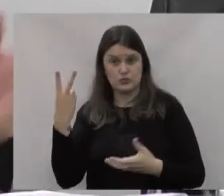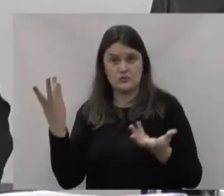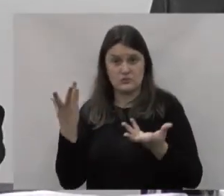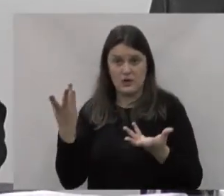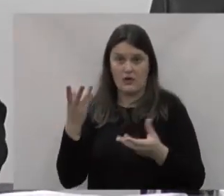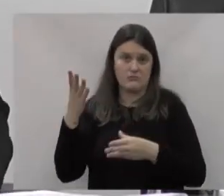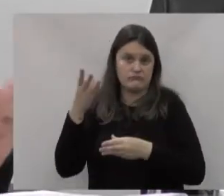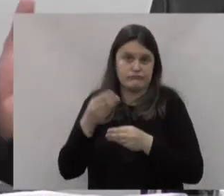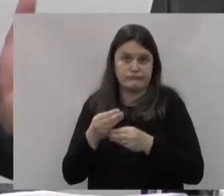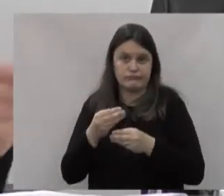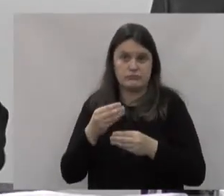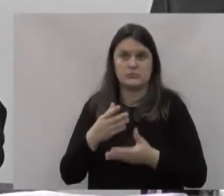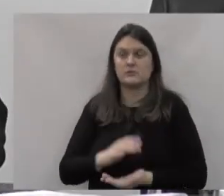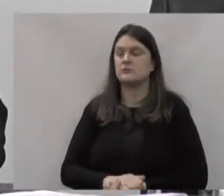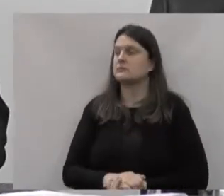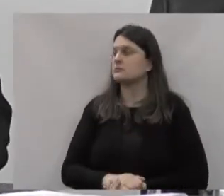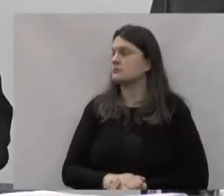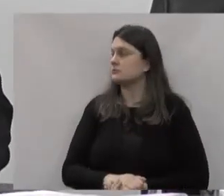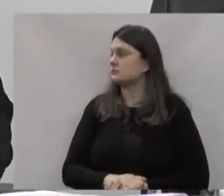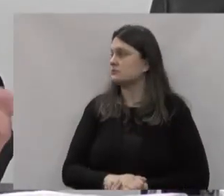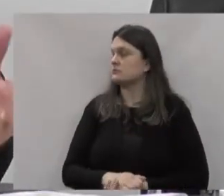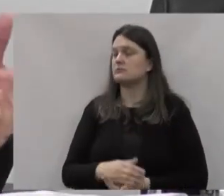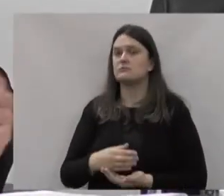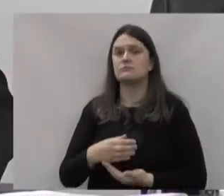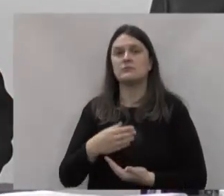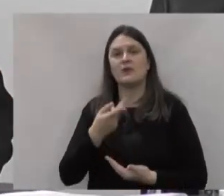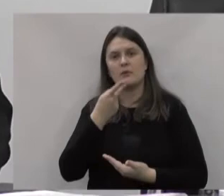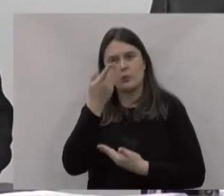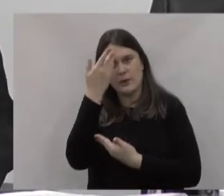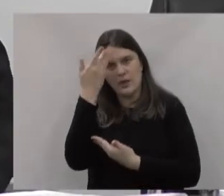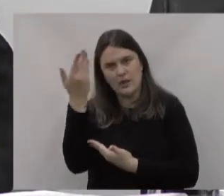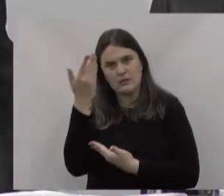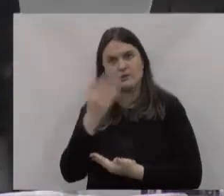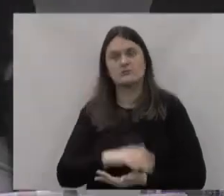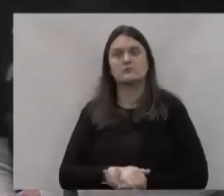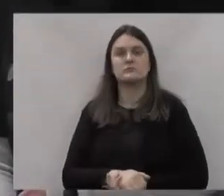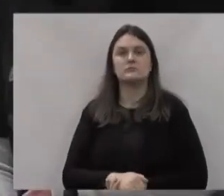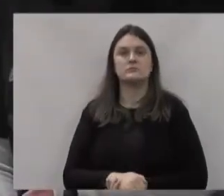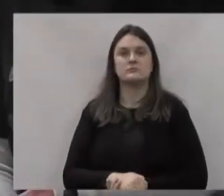alguma consideração final, fique à vontade, e desde já agradecemos.